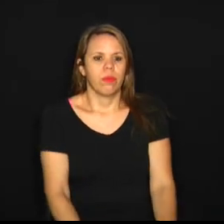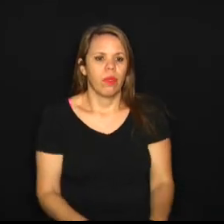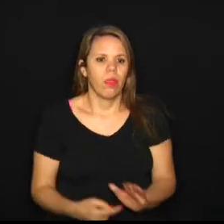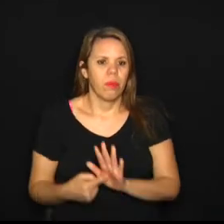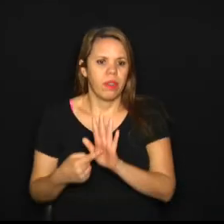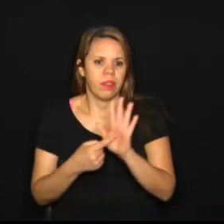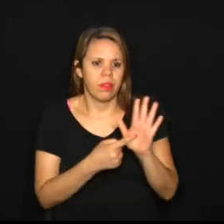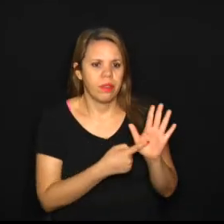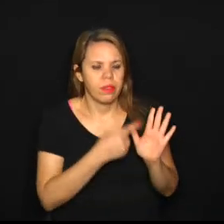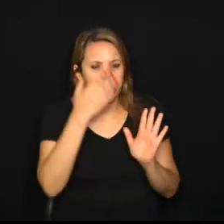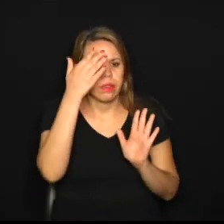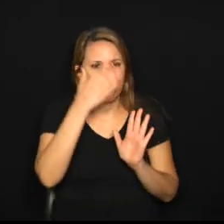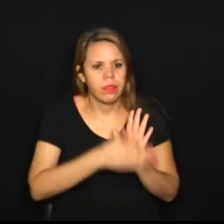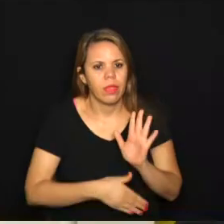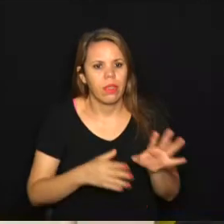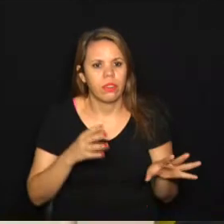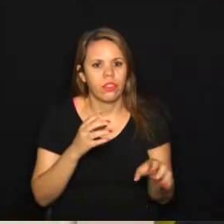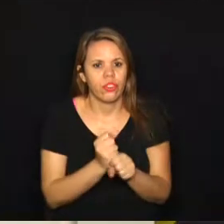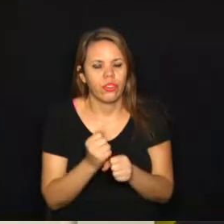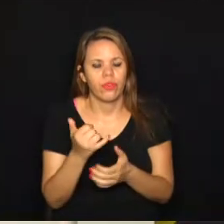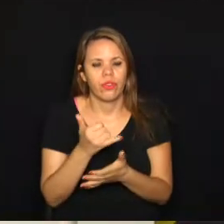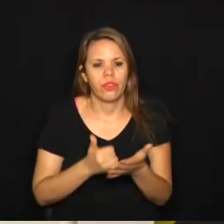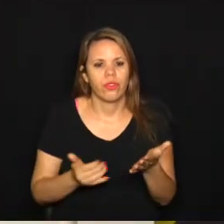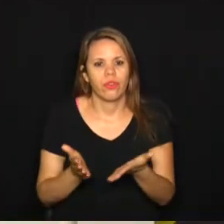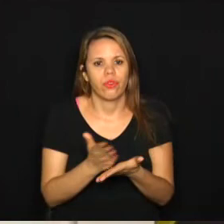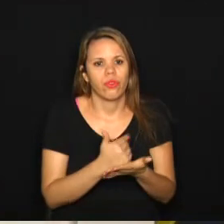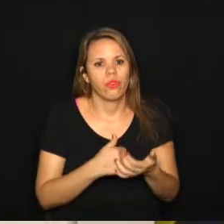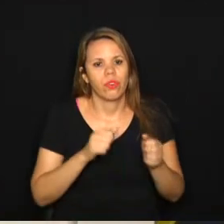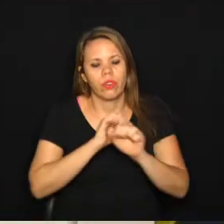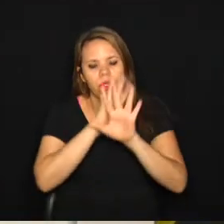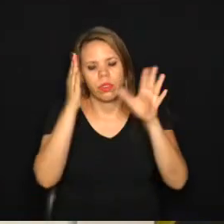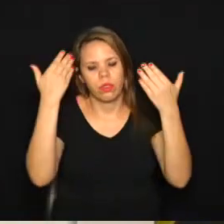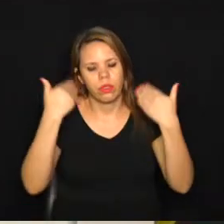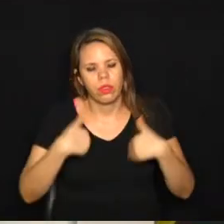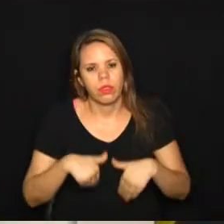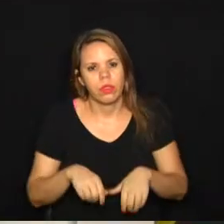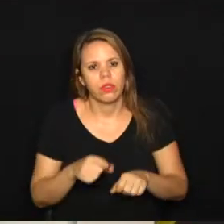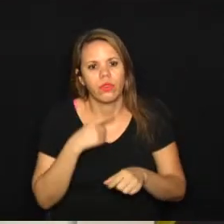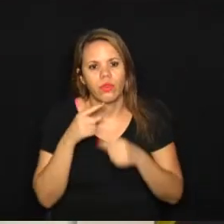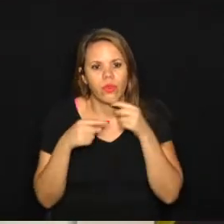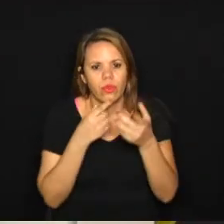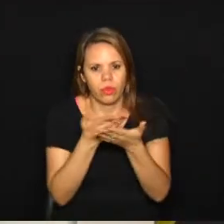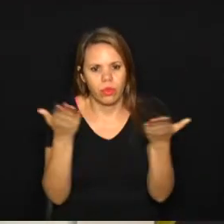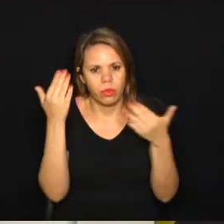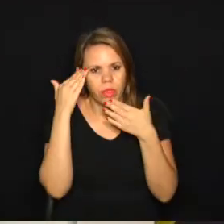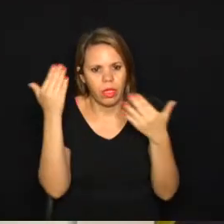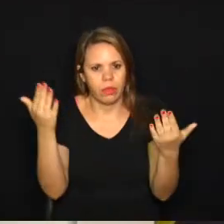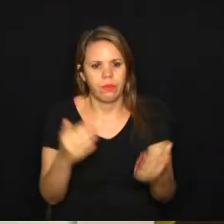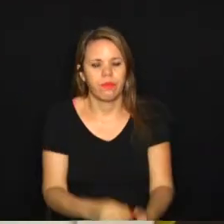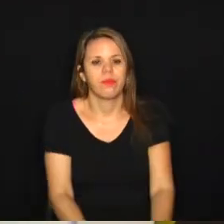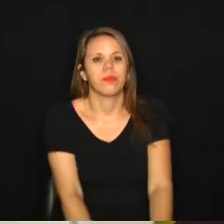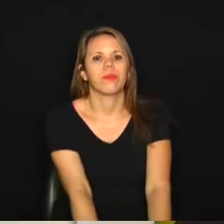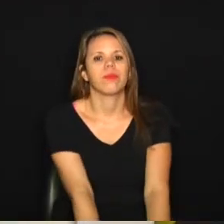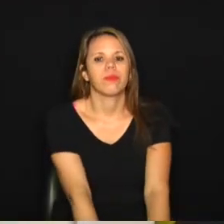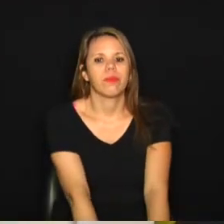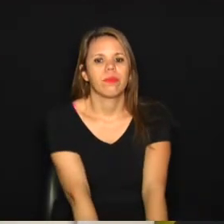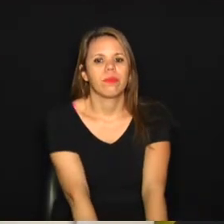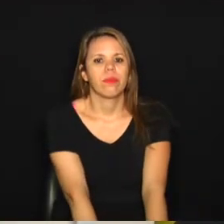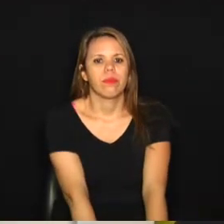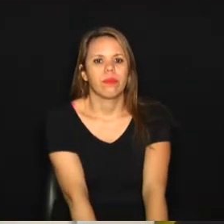apresentação e ficamos aí à disposição para esclarecer eventuais dúvidas. Muito obrigado.